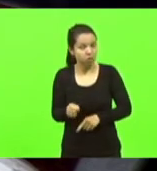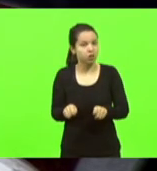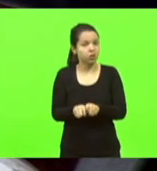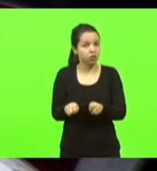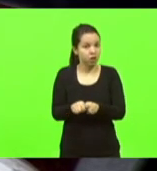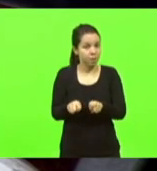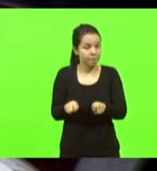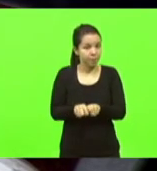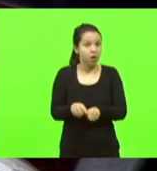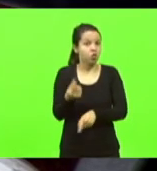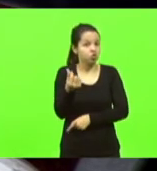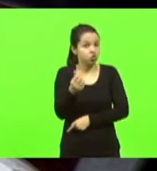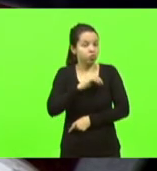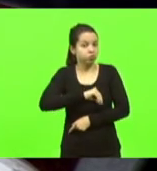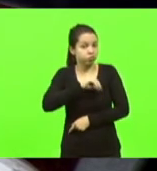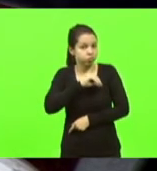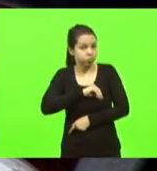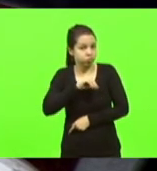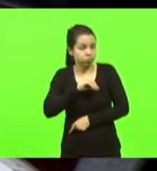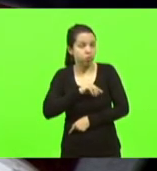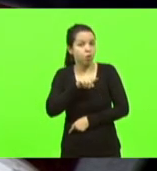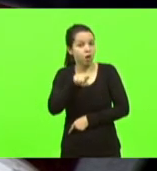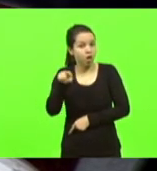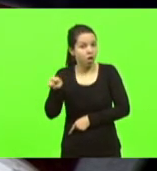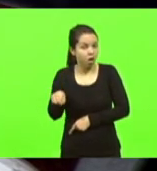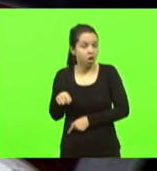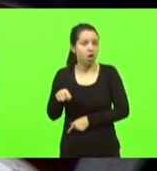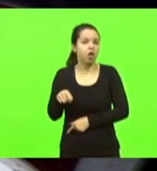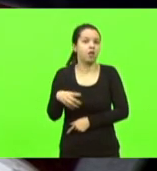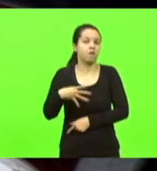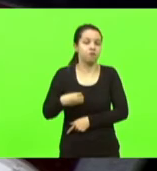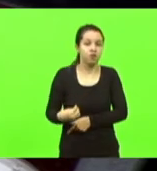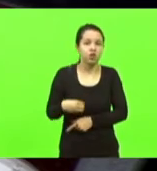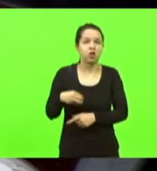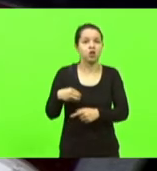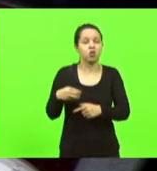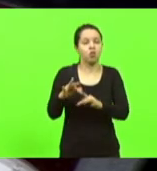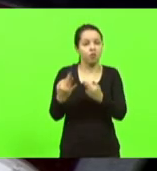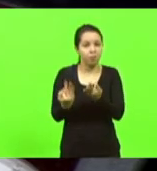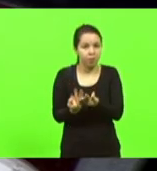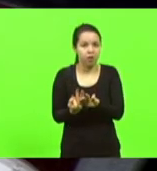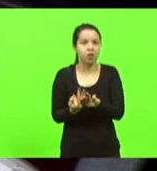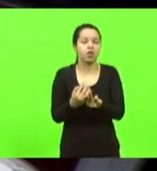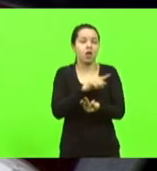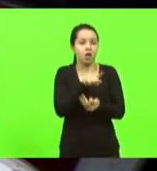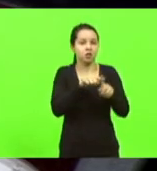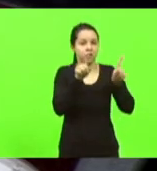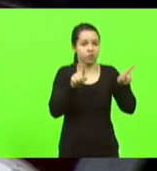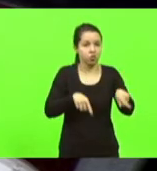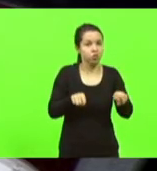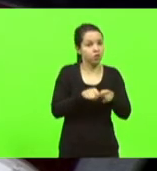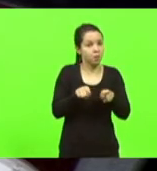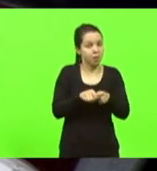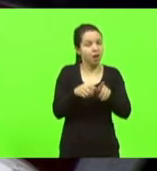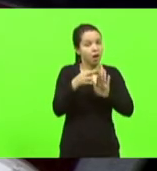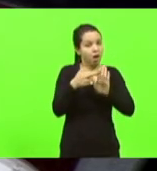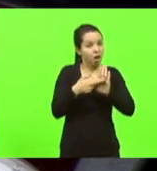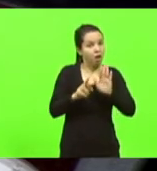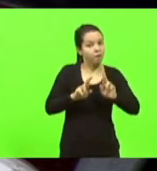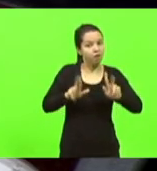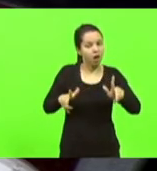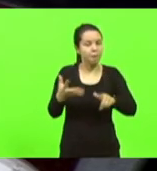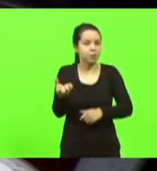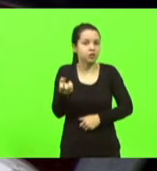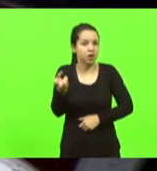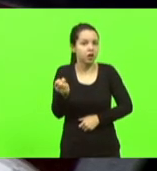servidores no artigo primeiro bem como a regulamentação com regras diferenciadas para as aposentadorias especiais